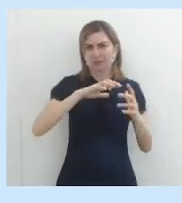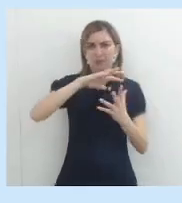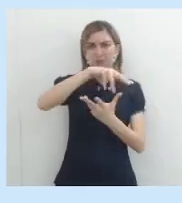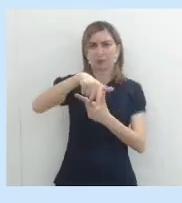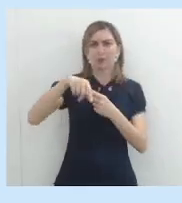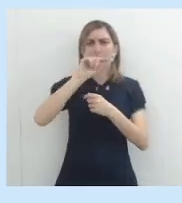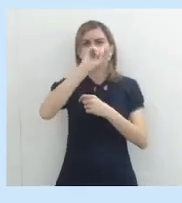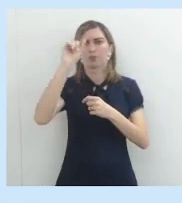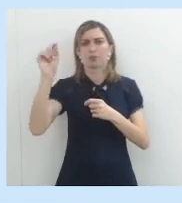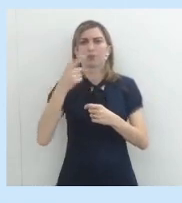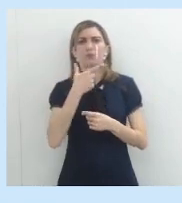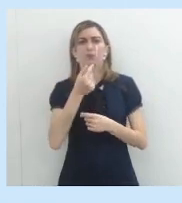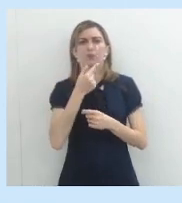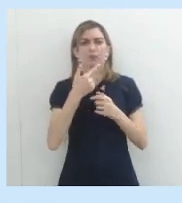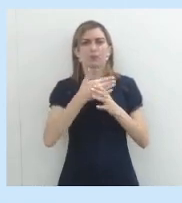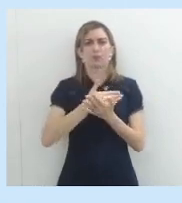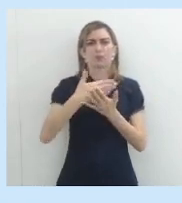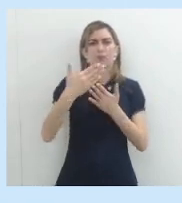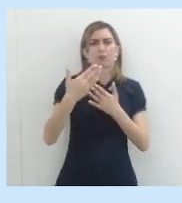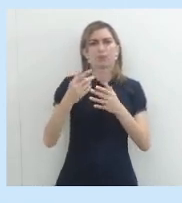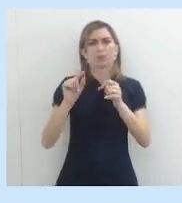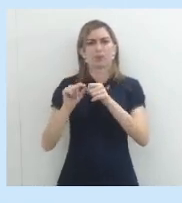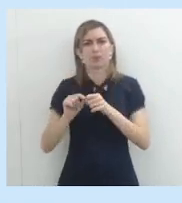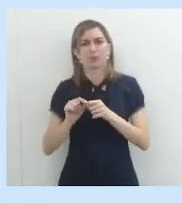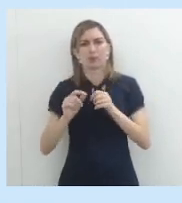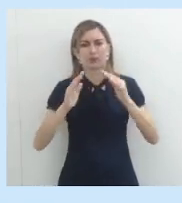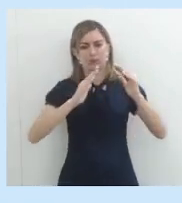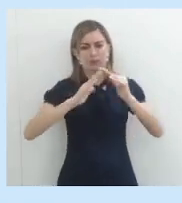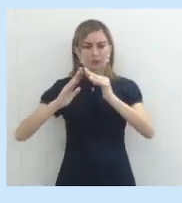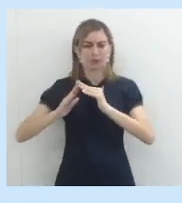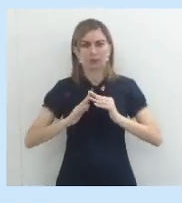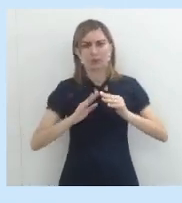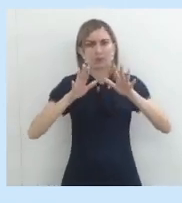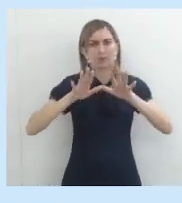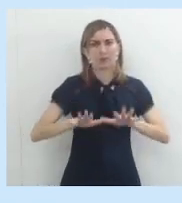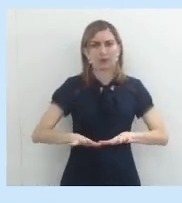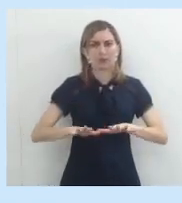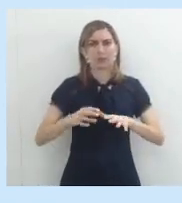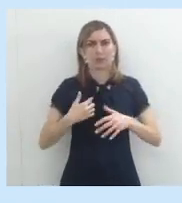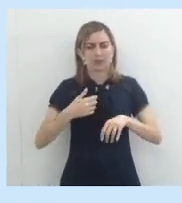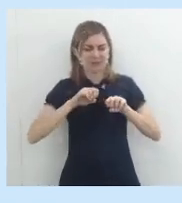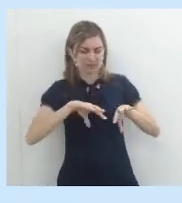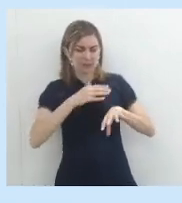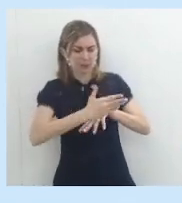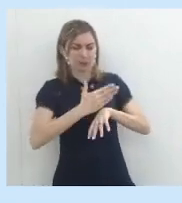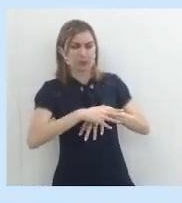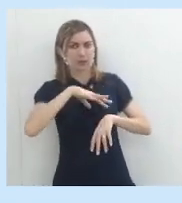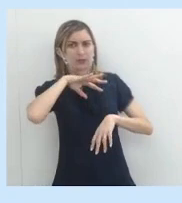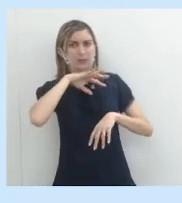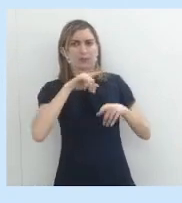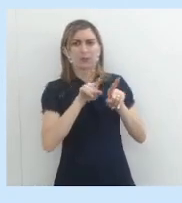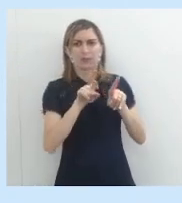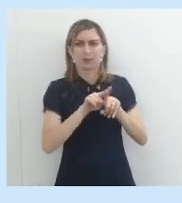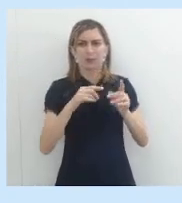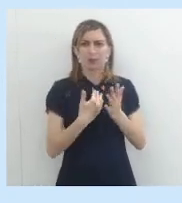momento que o homem começou a estabelecer, né, a sua moradia, a domesticar seus animais, eles também começaram a